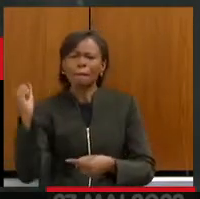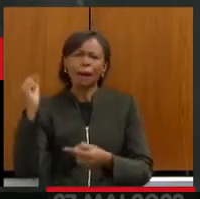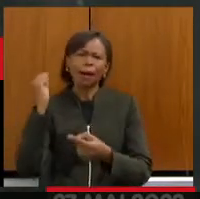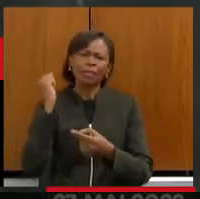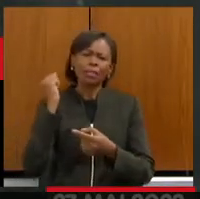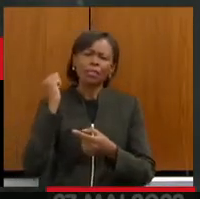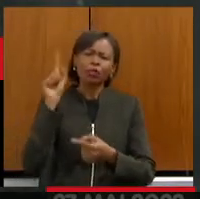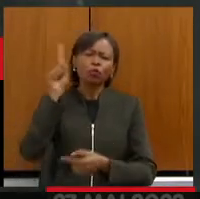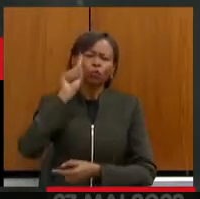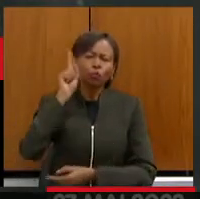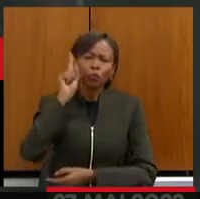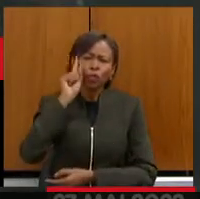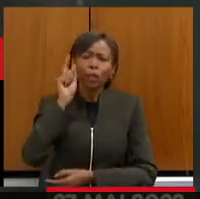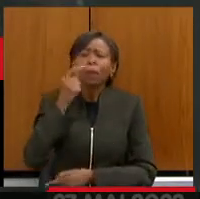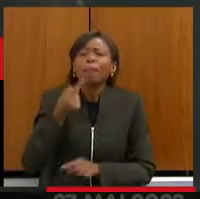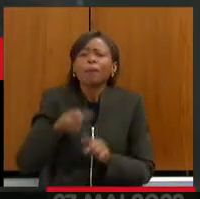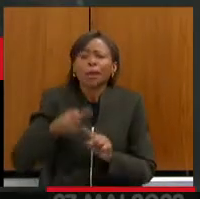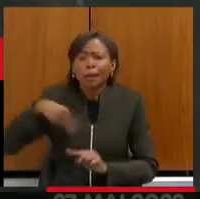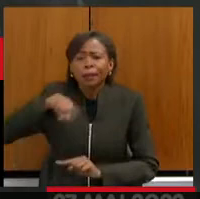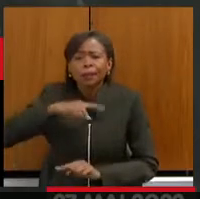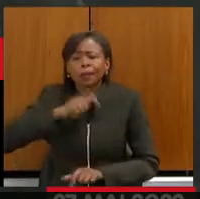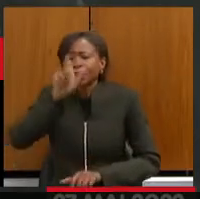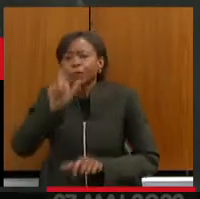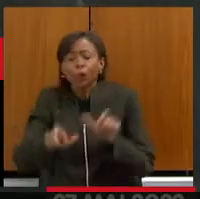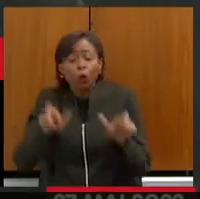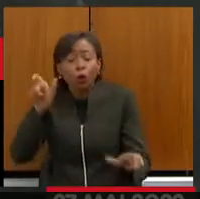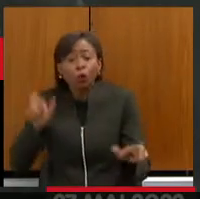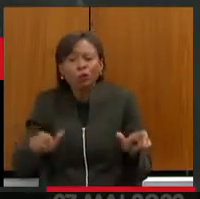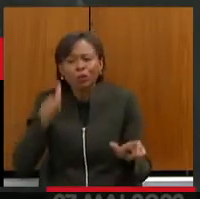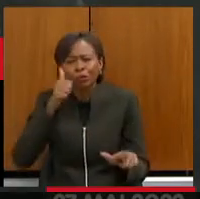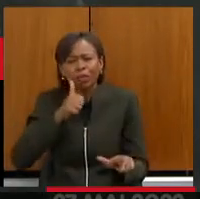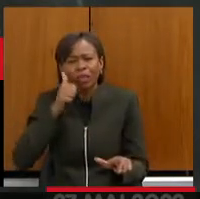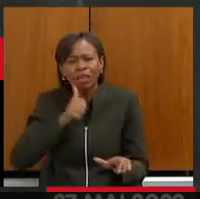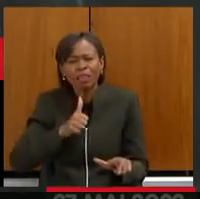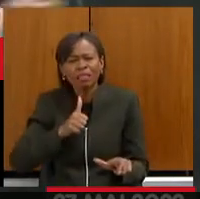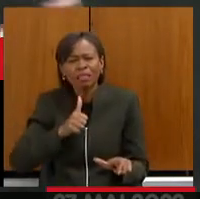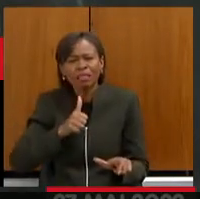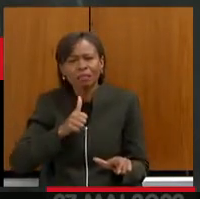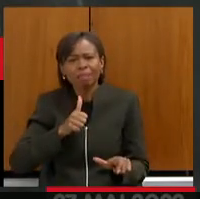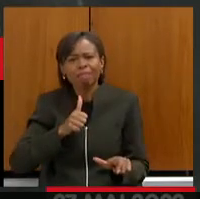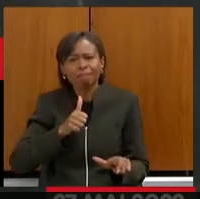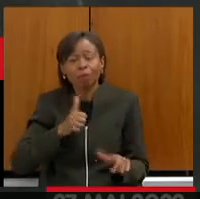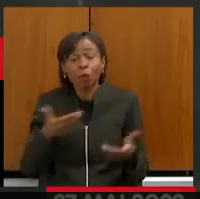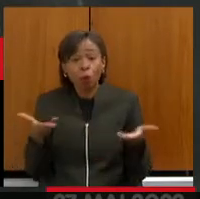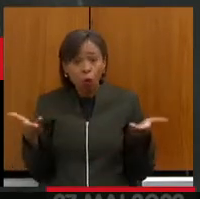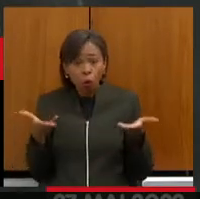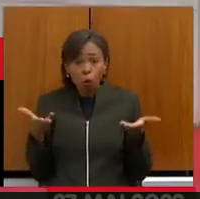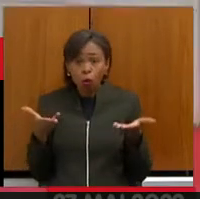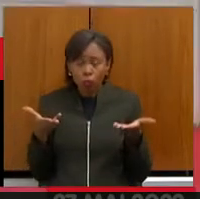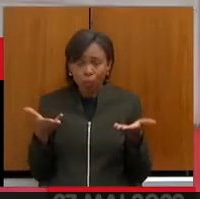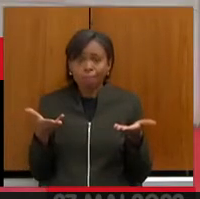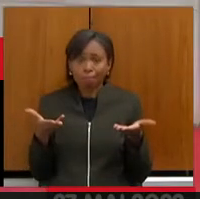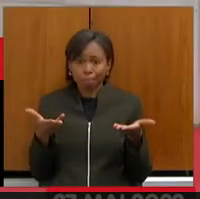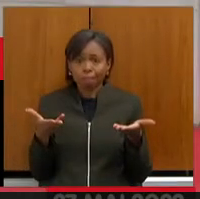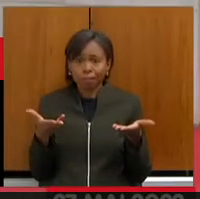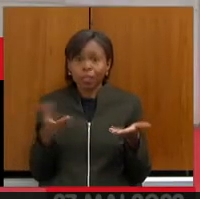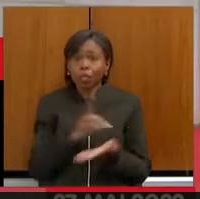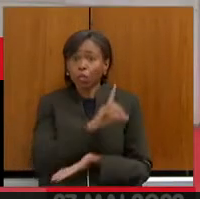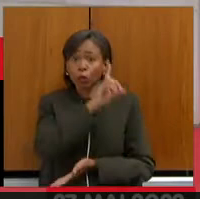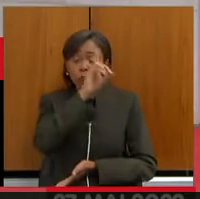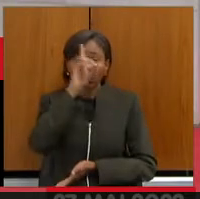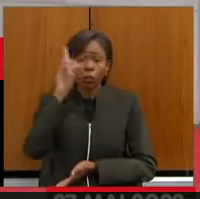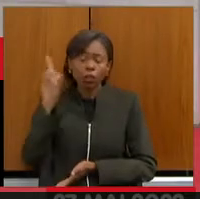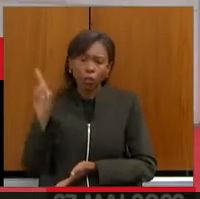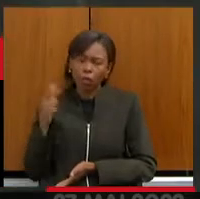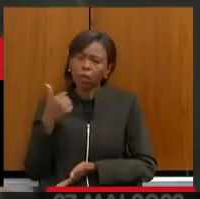tentam nos silenciar todos os dias então hoje é o dia me permita a presidenta se eu pudesse sugerir